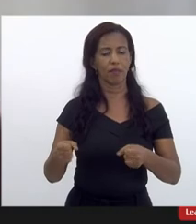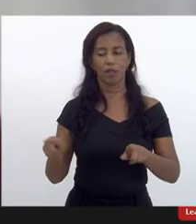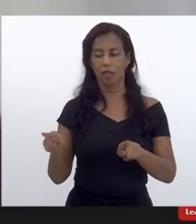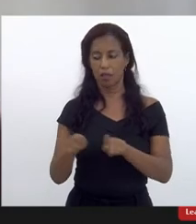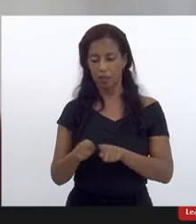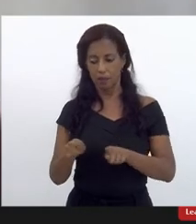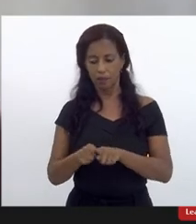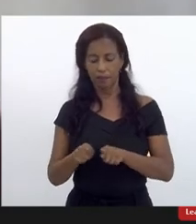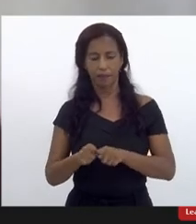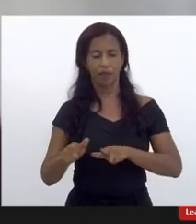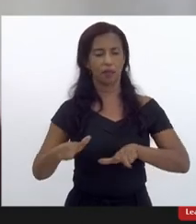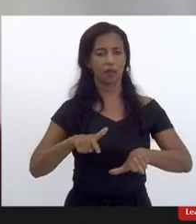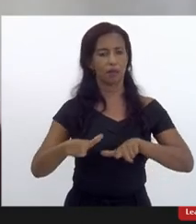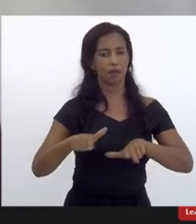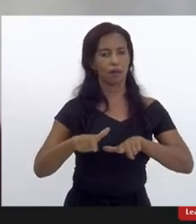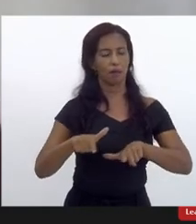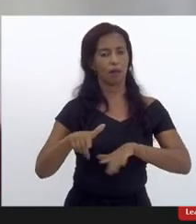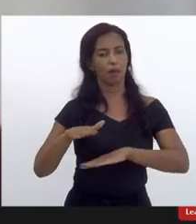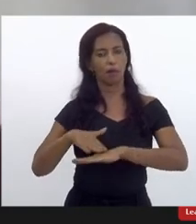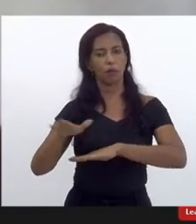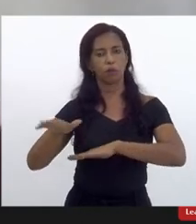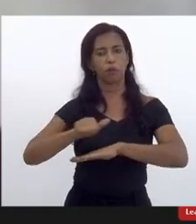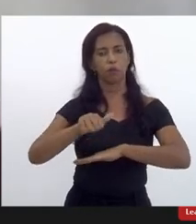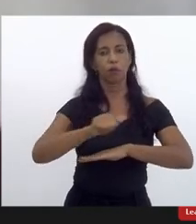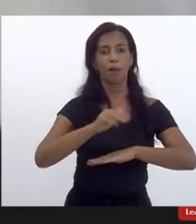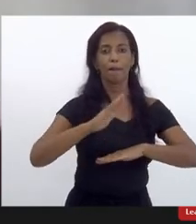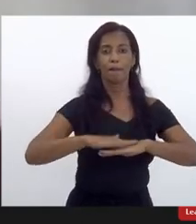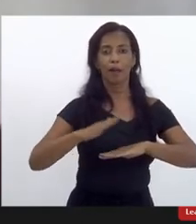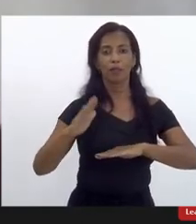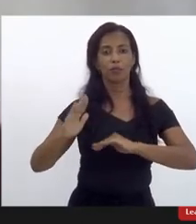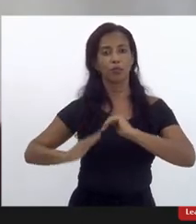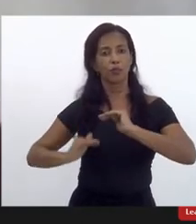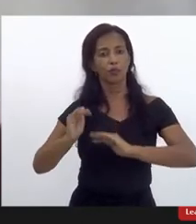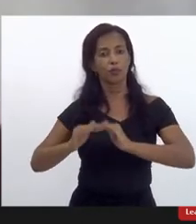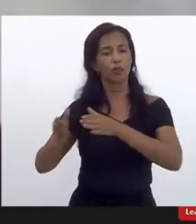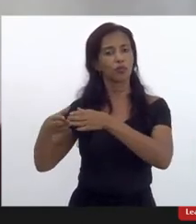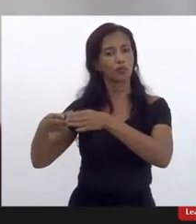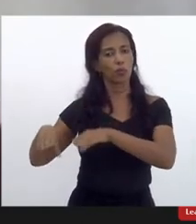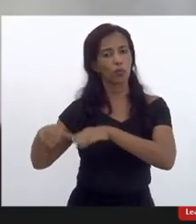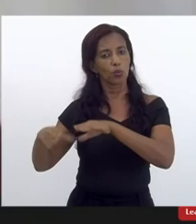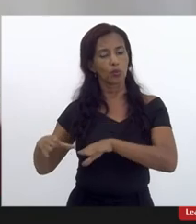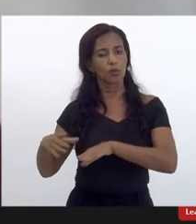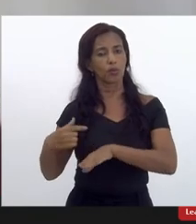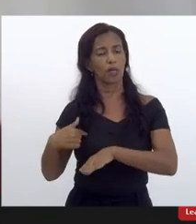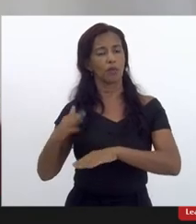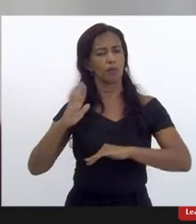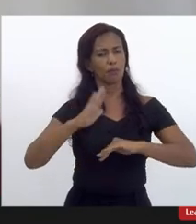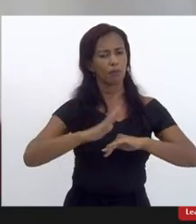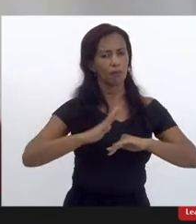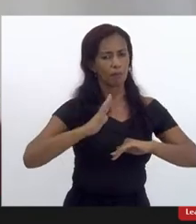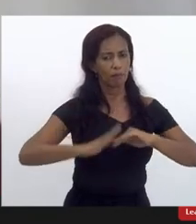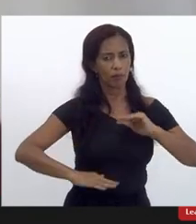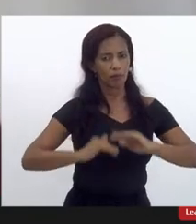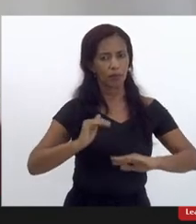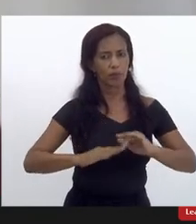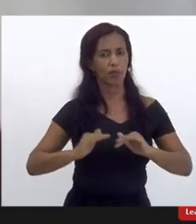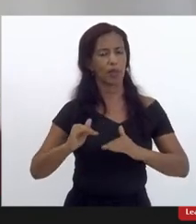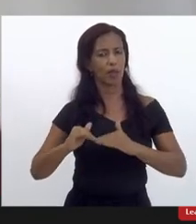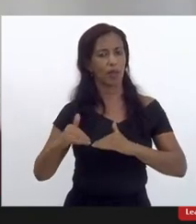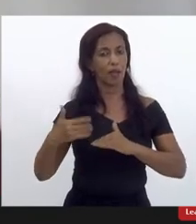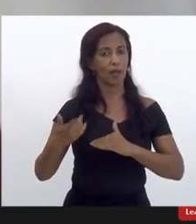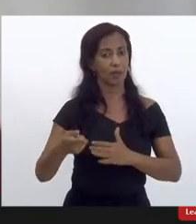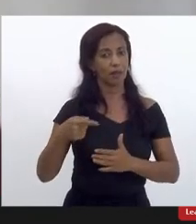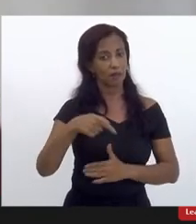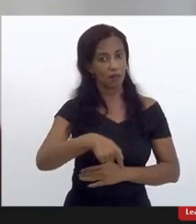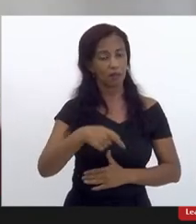também trabalhar para convocar mais concursados, mais profissionais do concurso ainda em